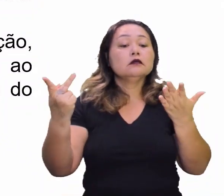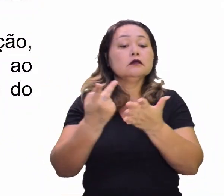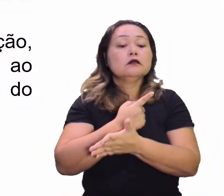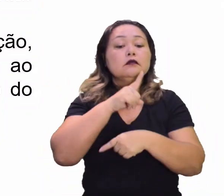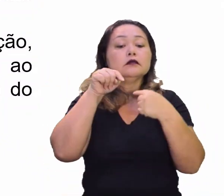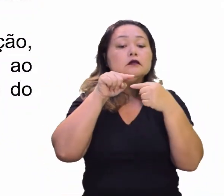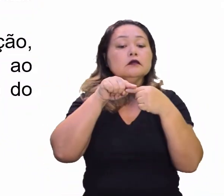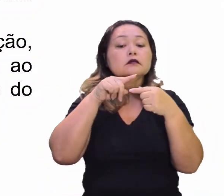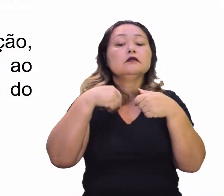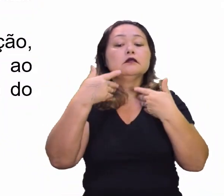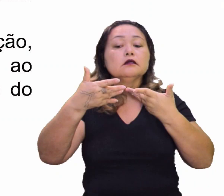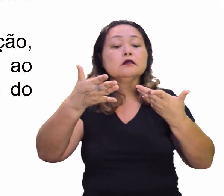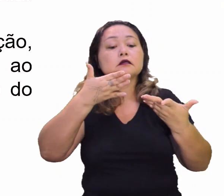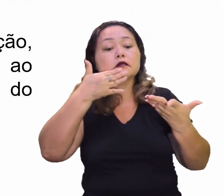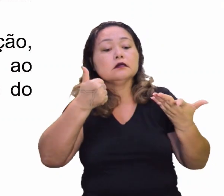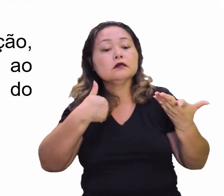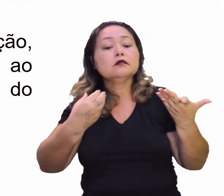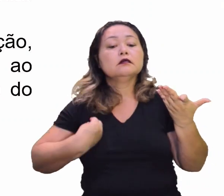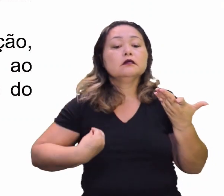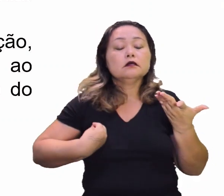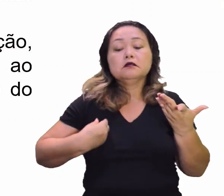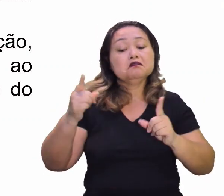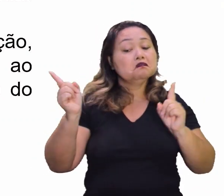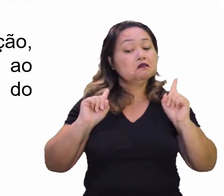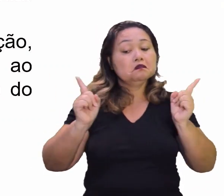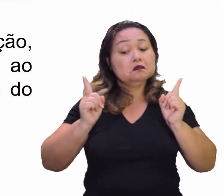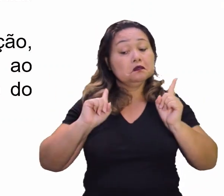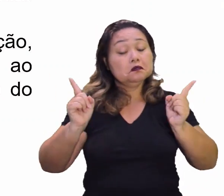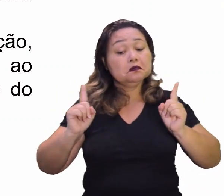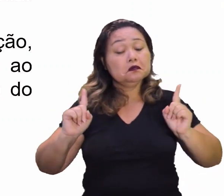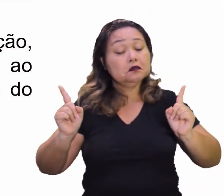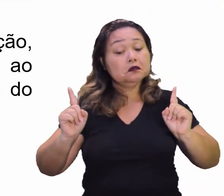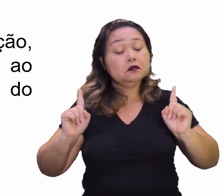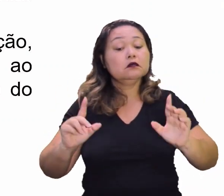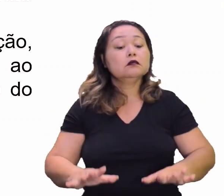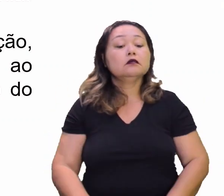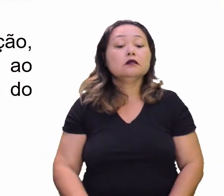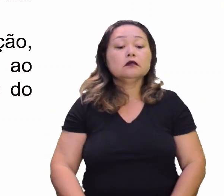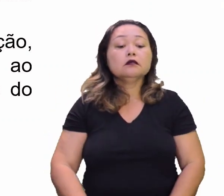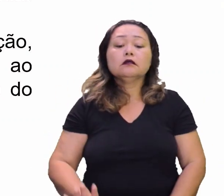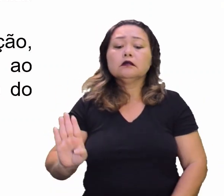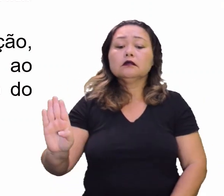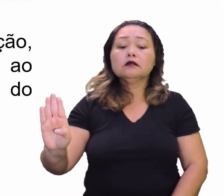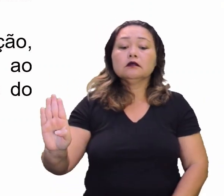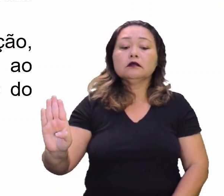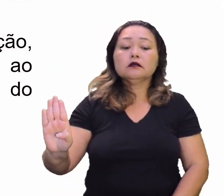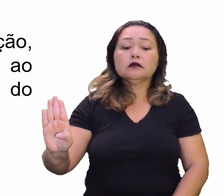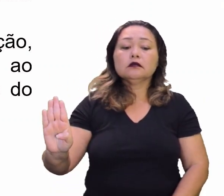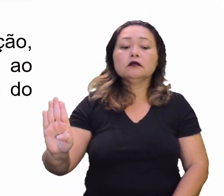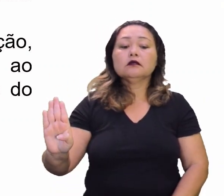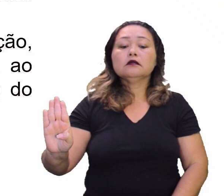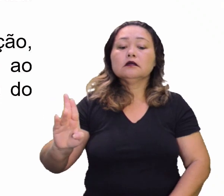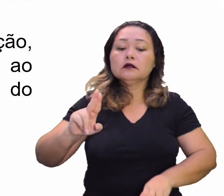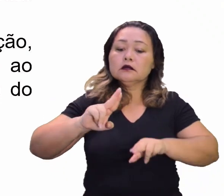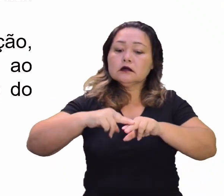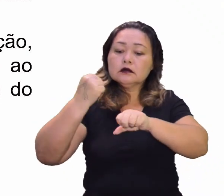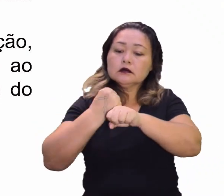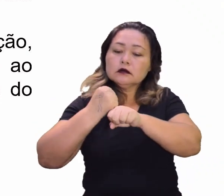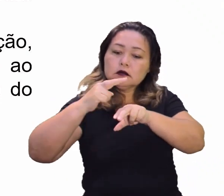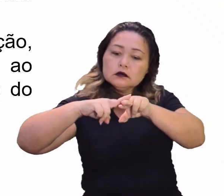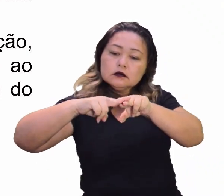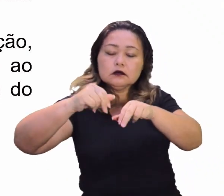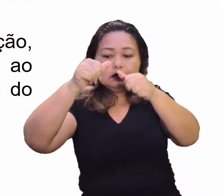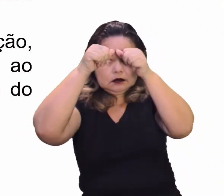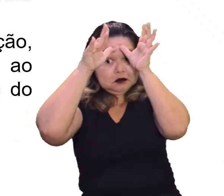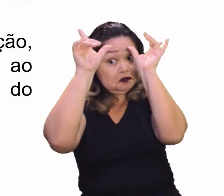na A. O objetivo foi proporcionar melhores condições de vida. Não é isso. E a B está falando aí, ó, os quilômetros de construção no